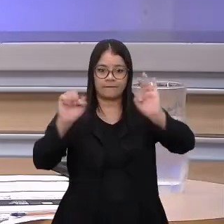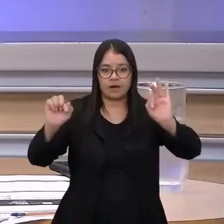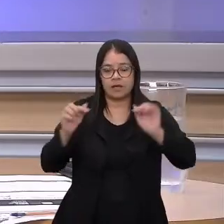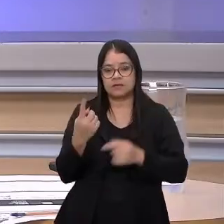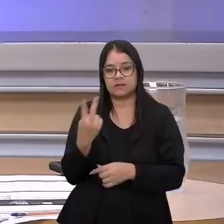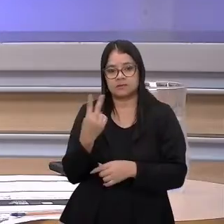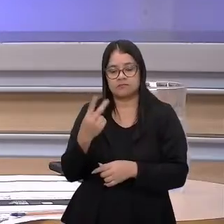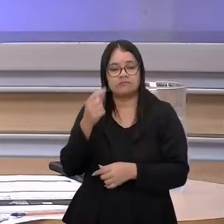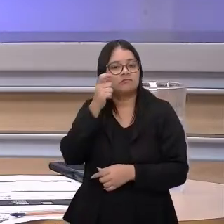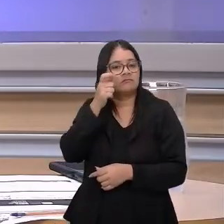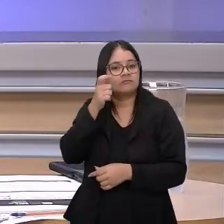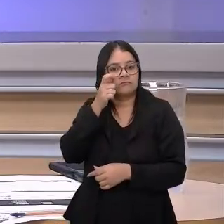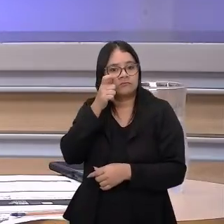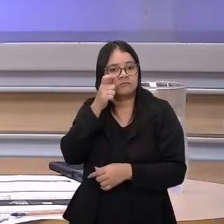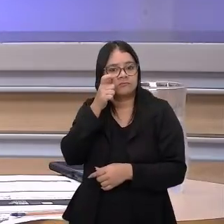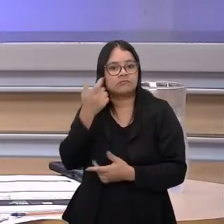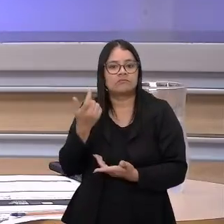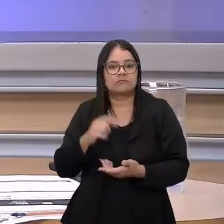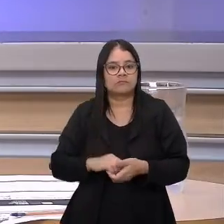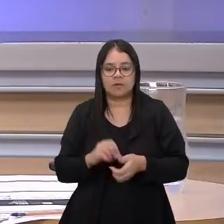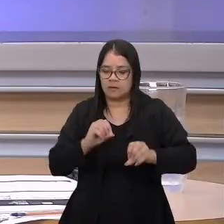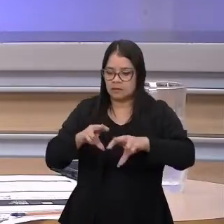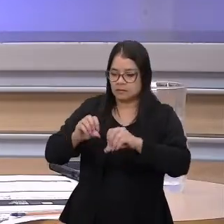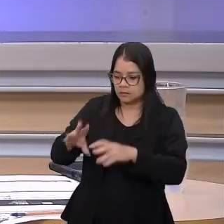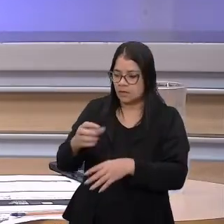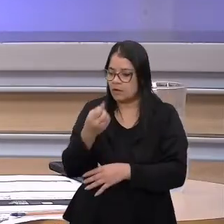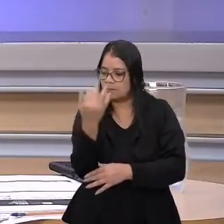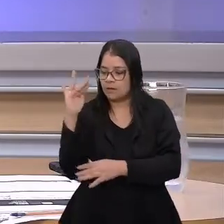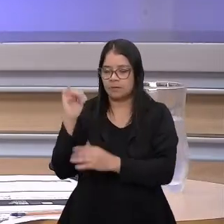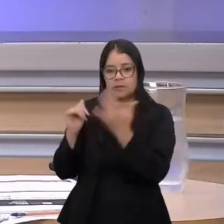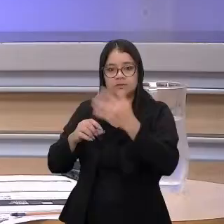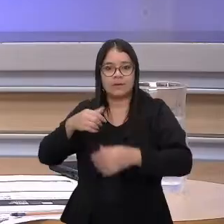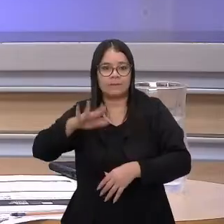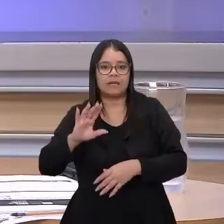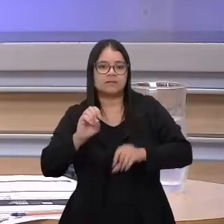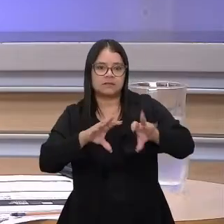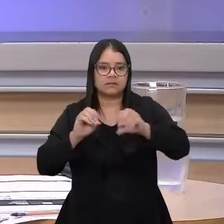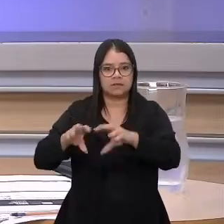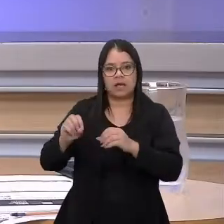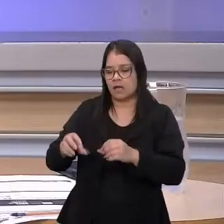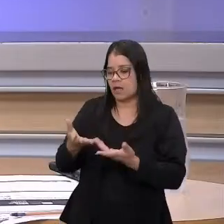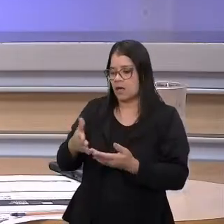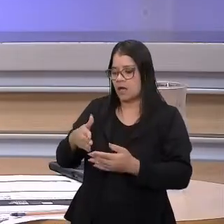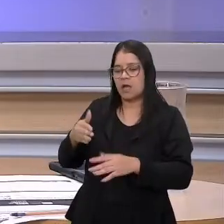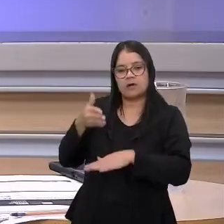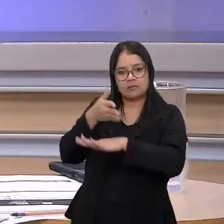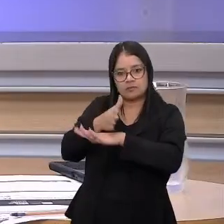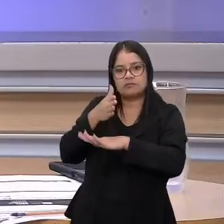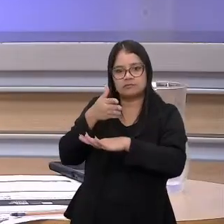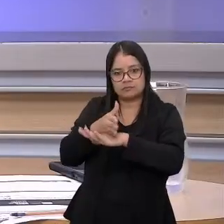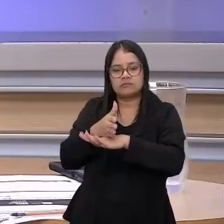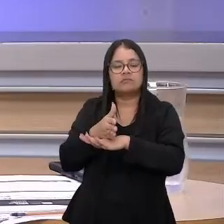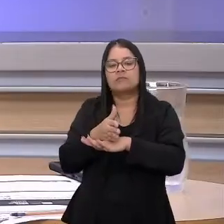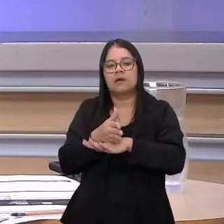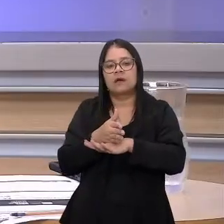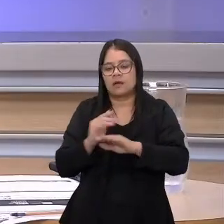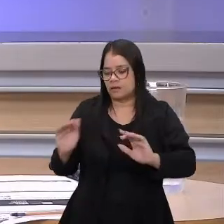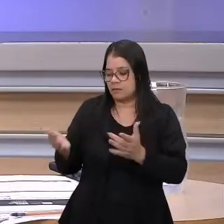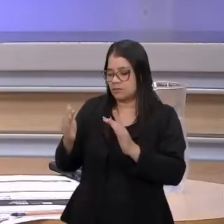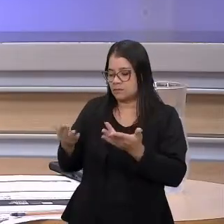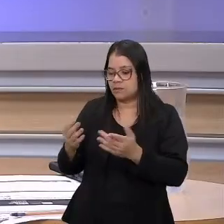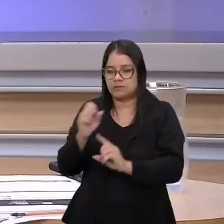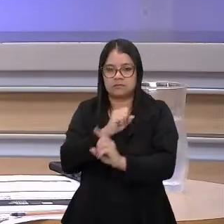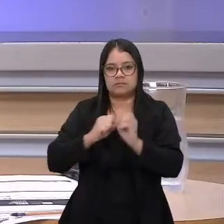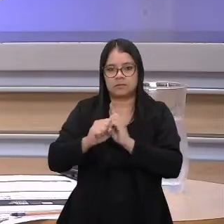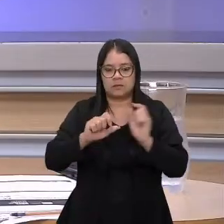muito interessantes, que educar o meio ambiente é mais do que ensinar conceitos, é cultivar consciência crítica e engajamento social para